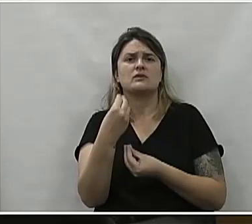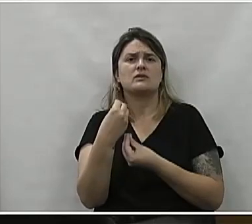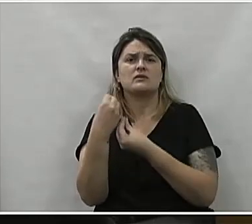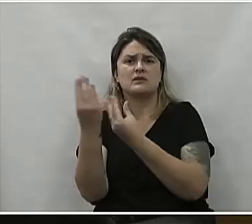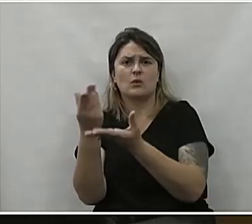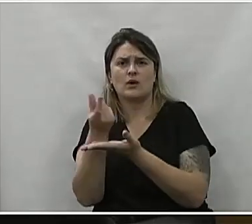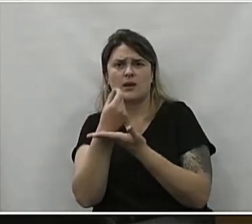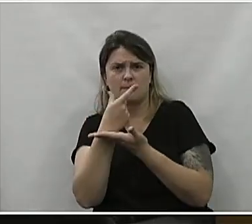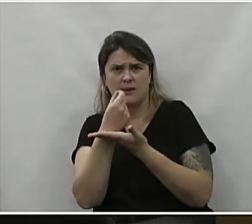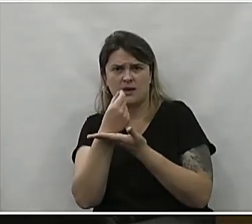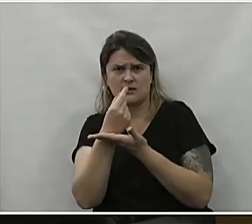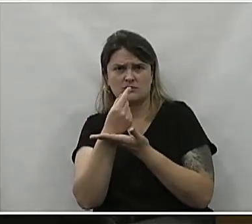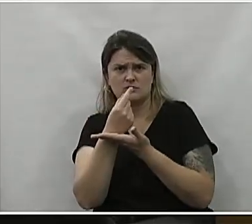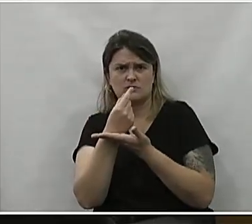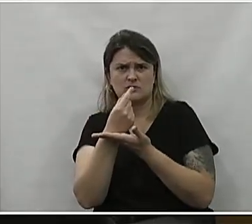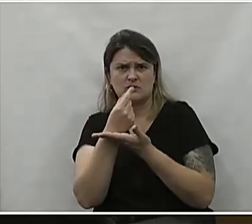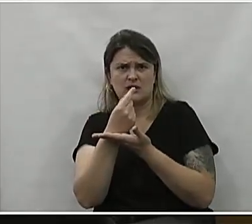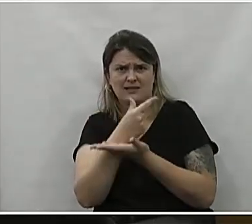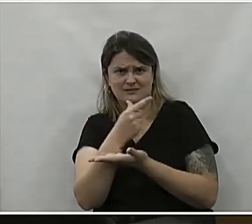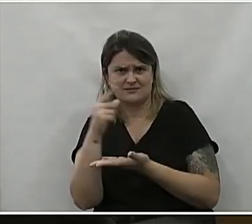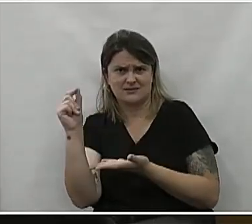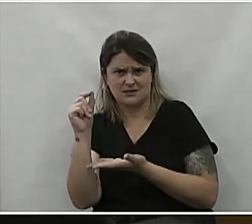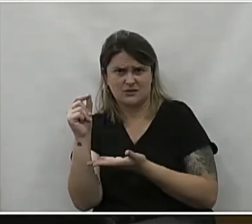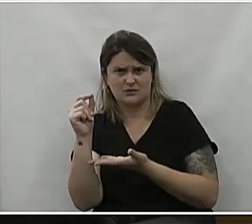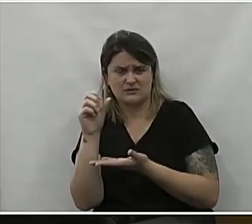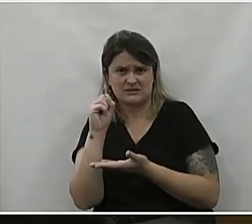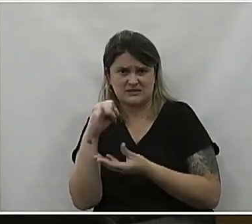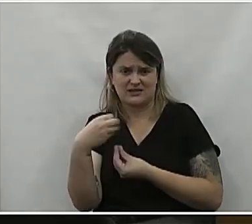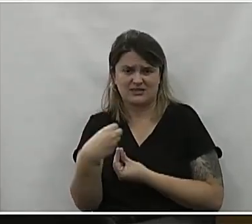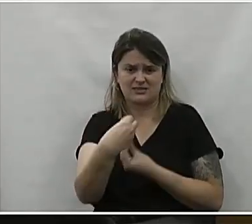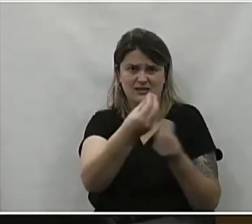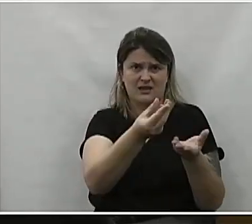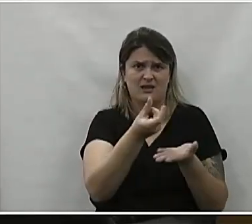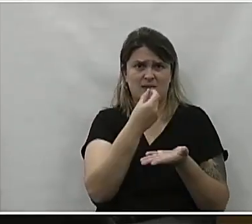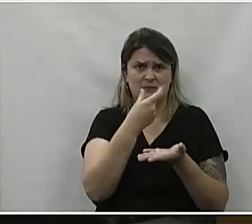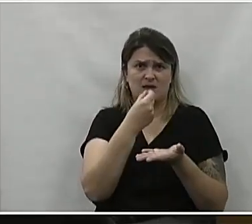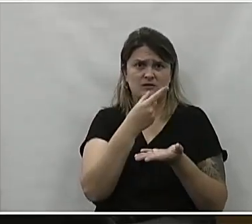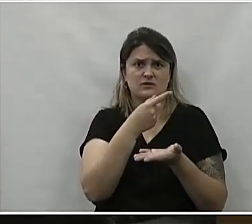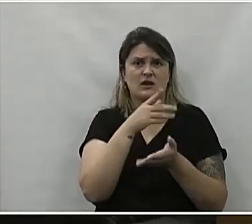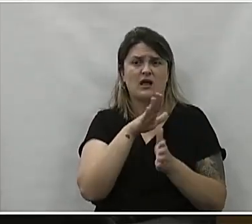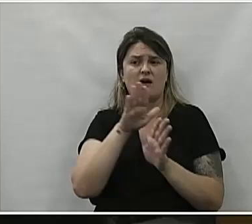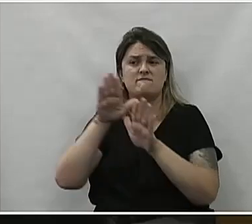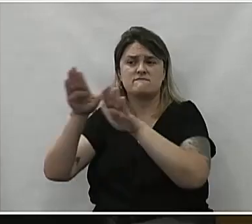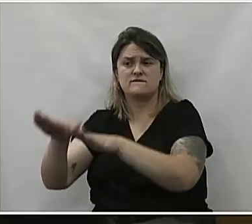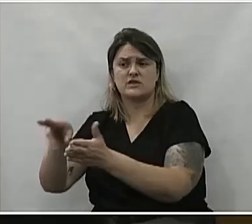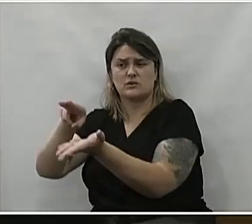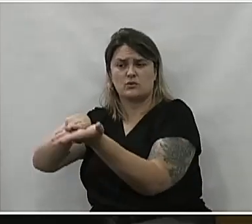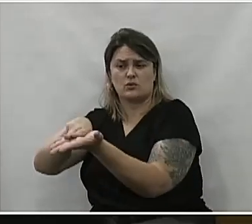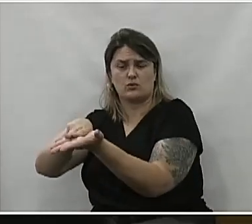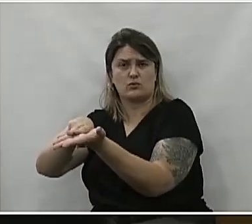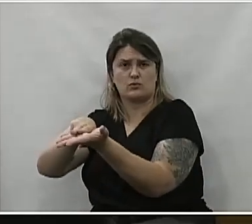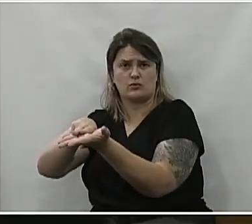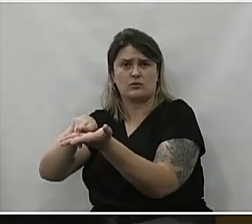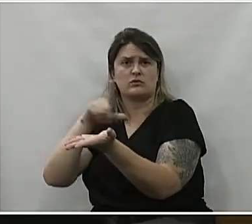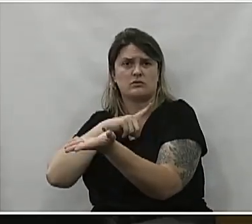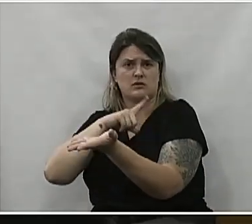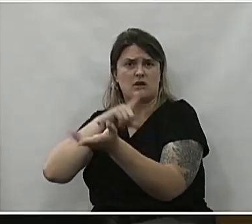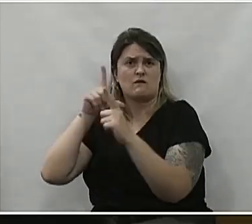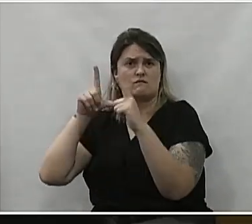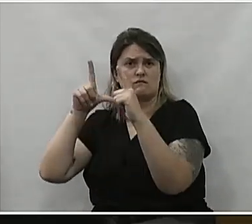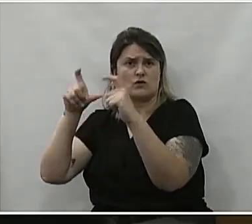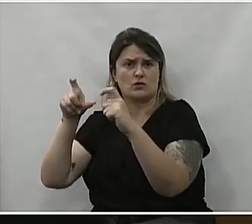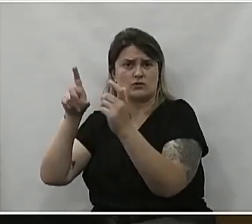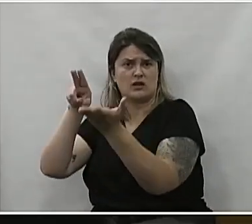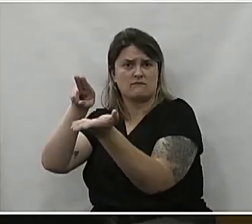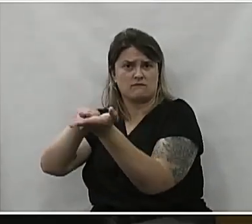Será que ela teria Comitido suicídio? Simplesmente Jogaram numa mesa Numa maca Lá e deixaram Ela Eu tenho foto disso